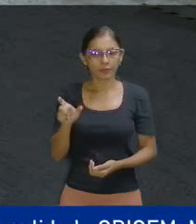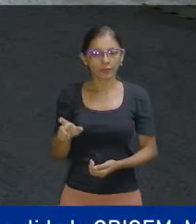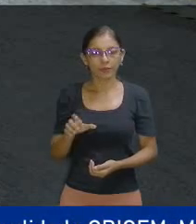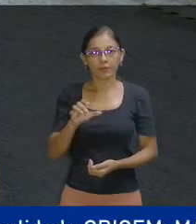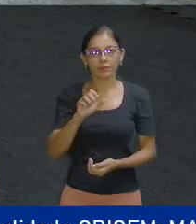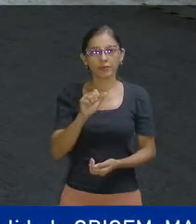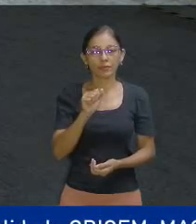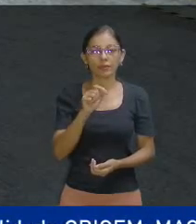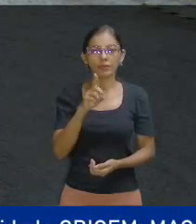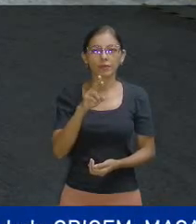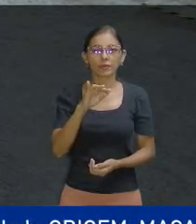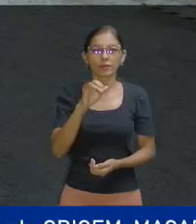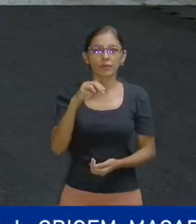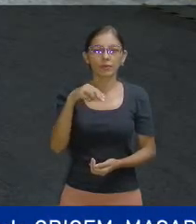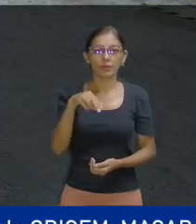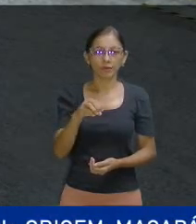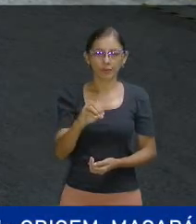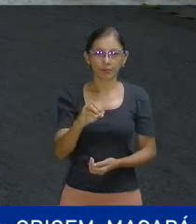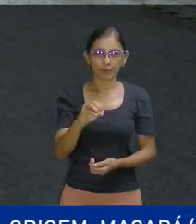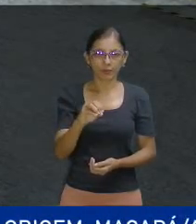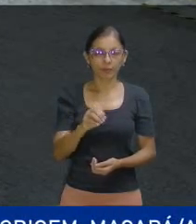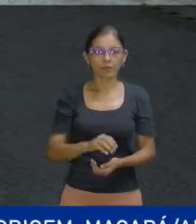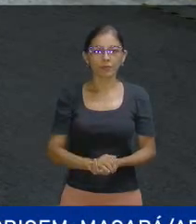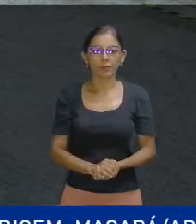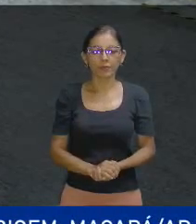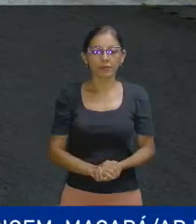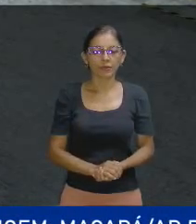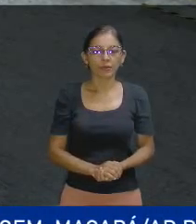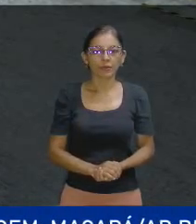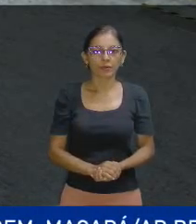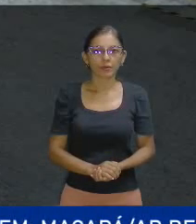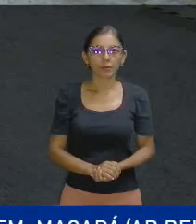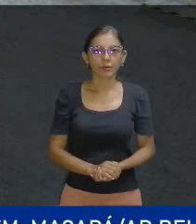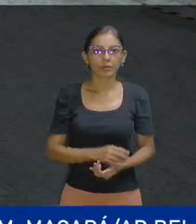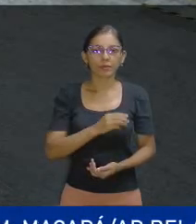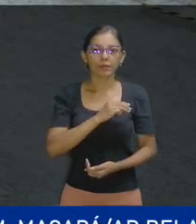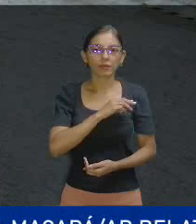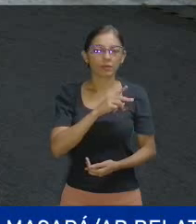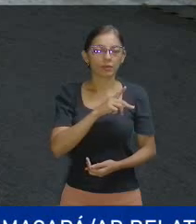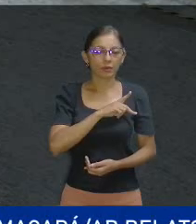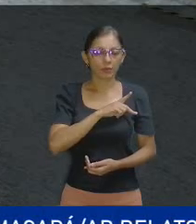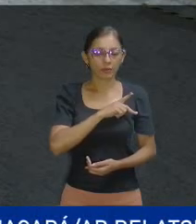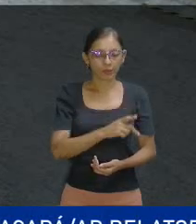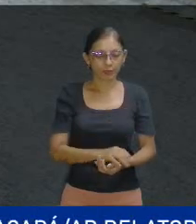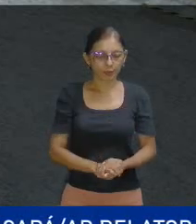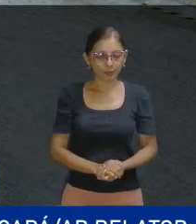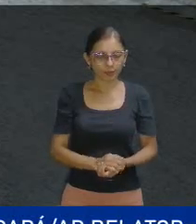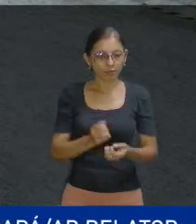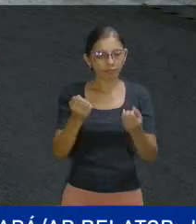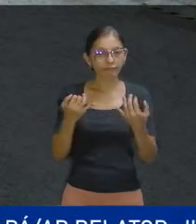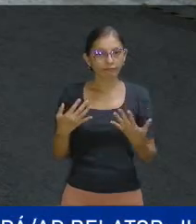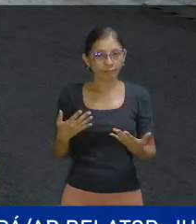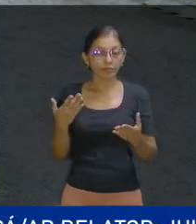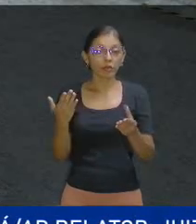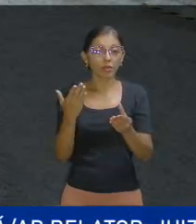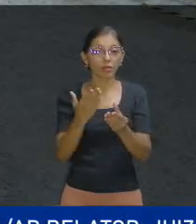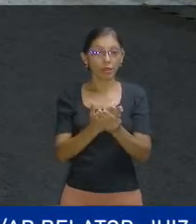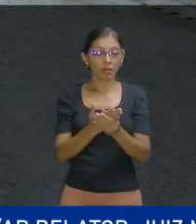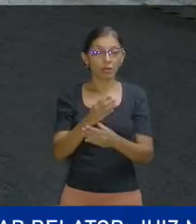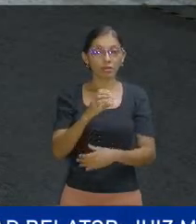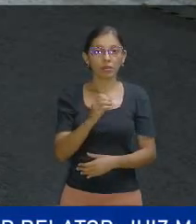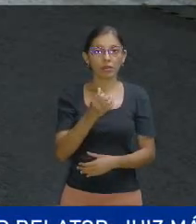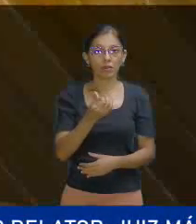da Costa, em face do Ministério Público Eleitoral. O autor alegou que o processo